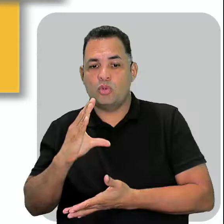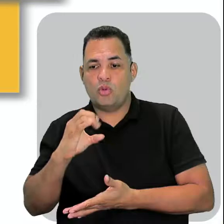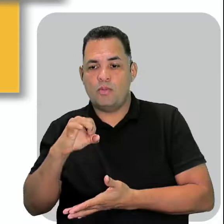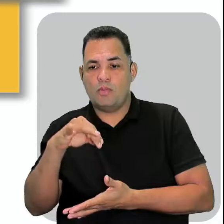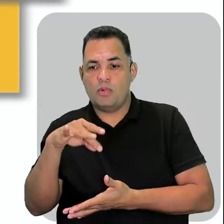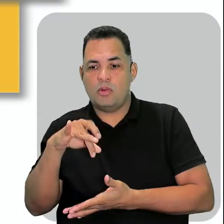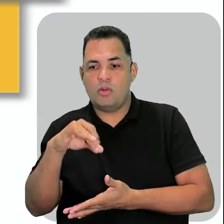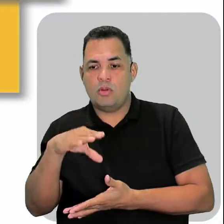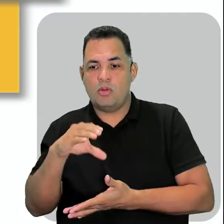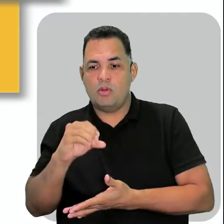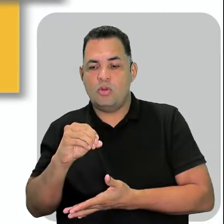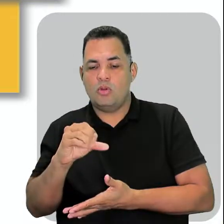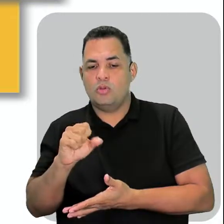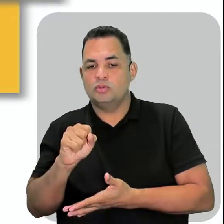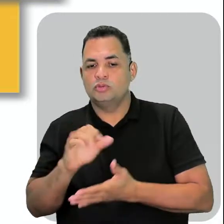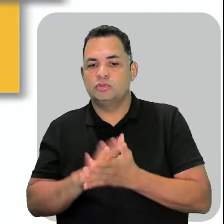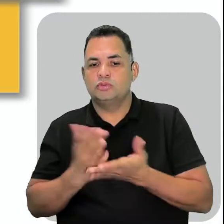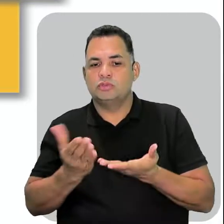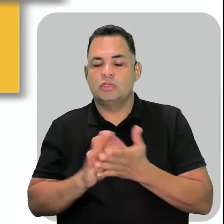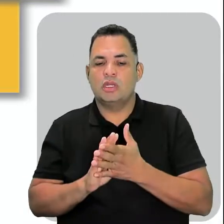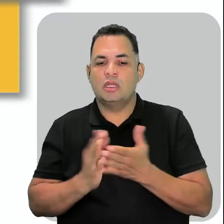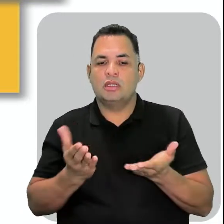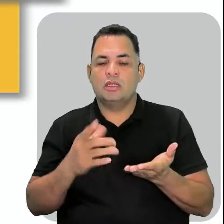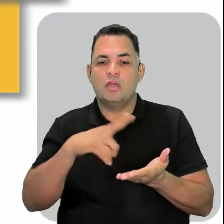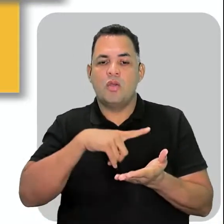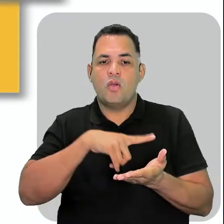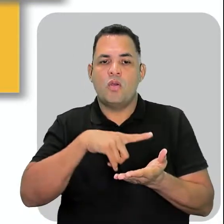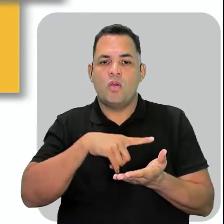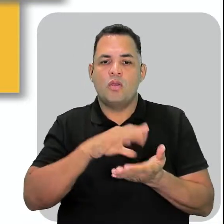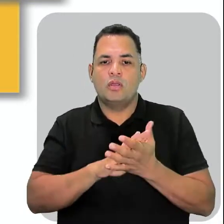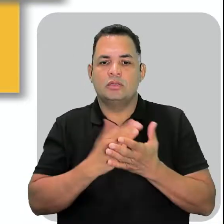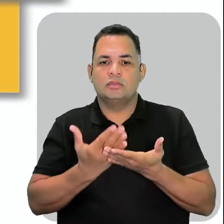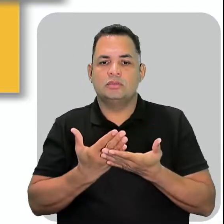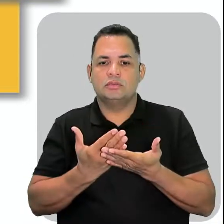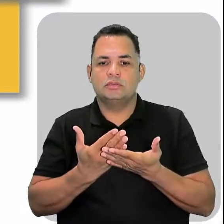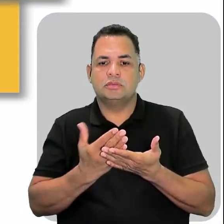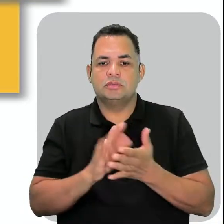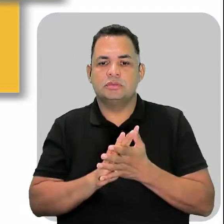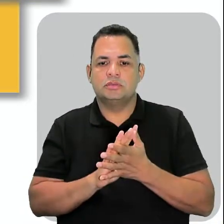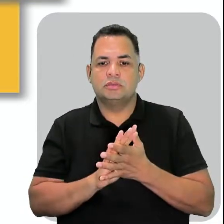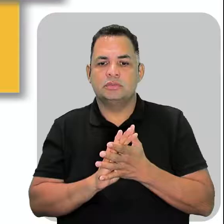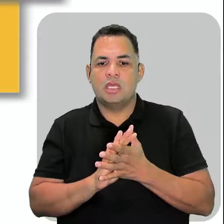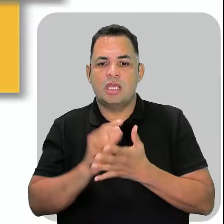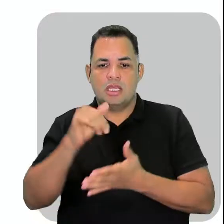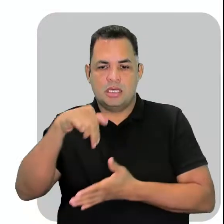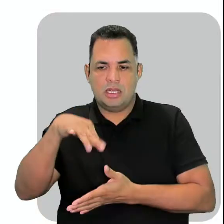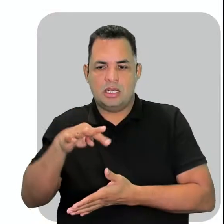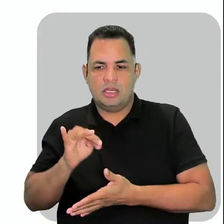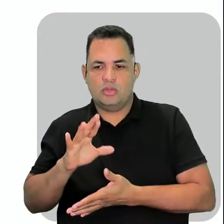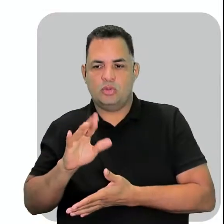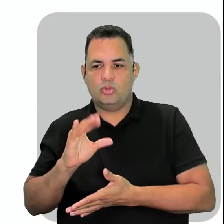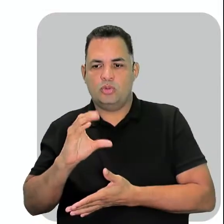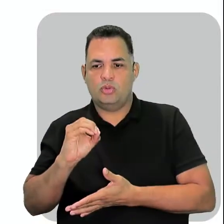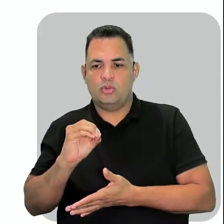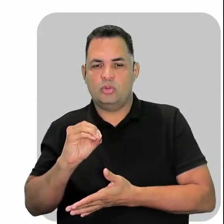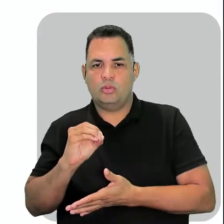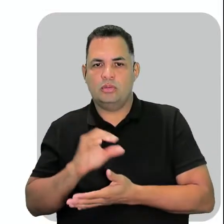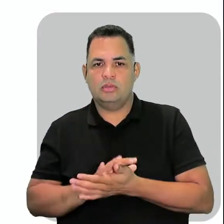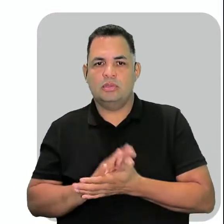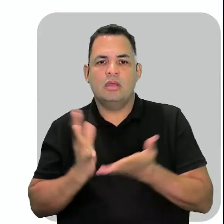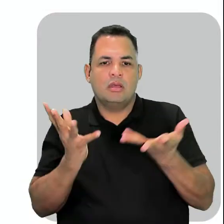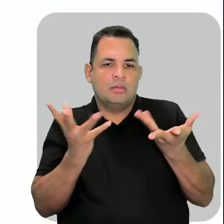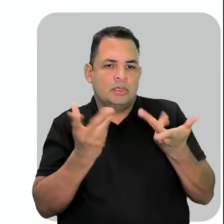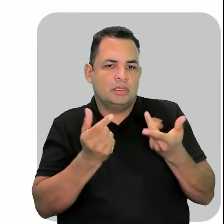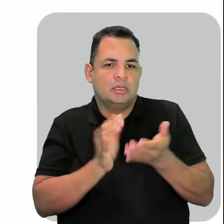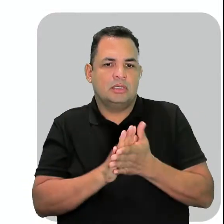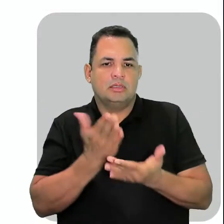nitrocompostos, que são aqueles compostos orgânicos que têm a presença da função nitro. A habilidade